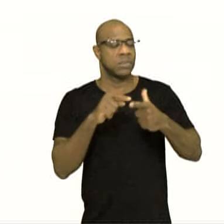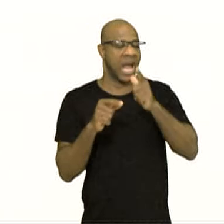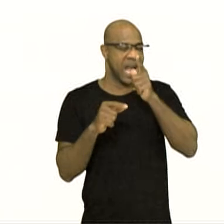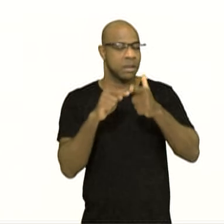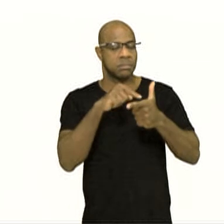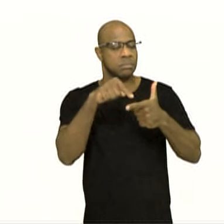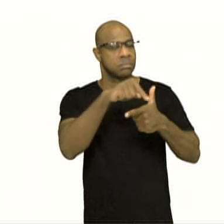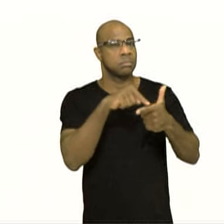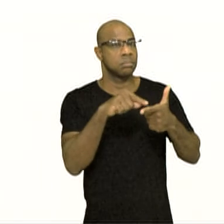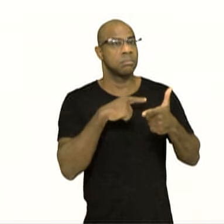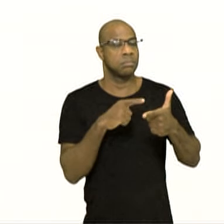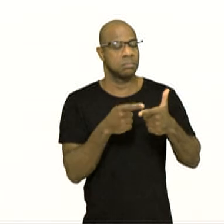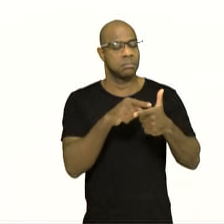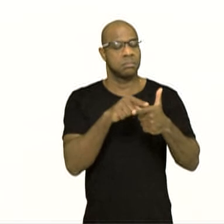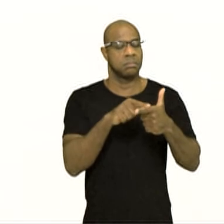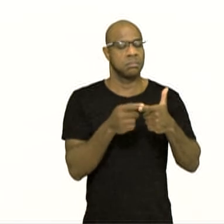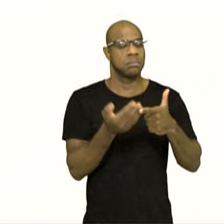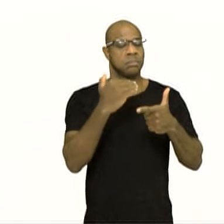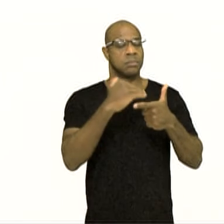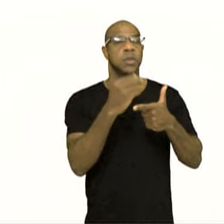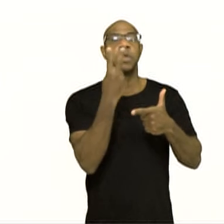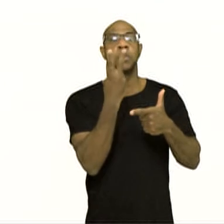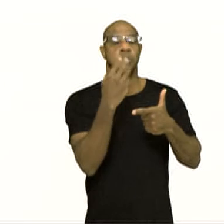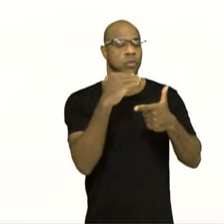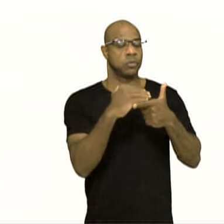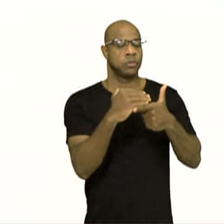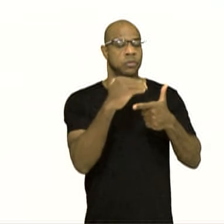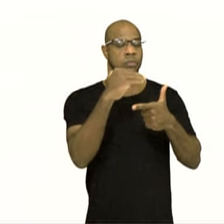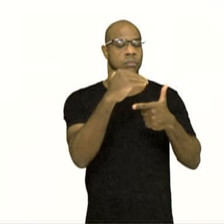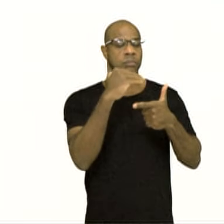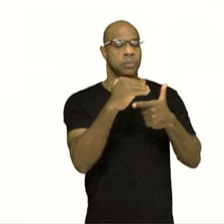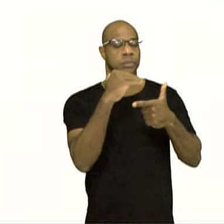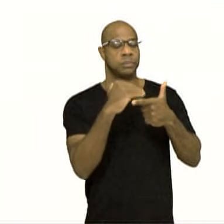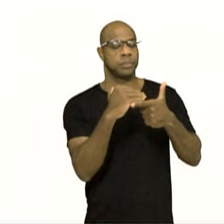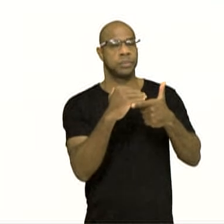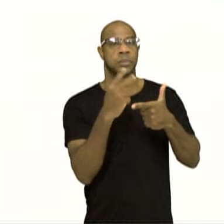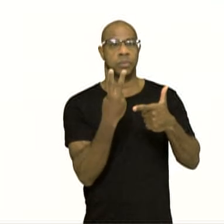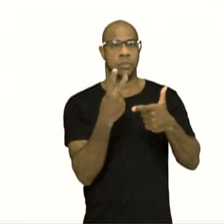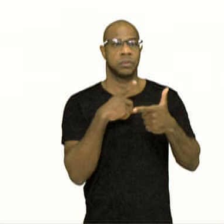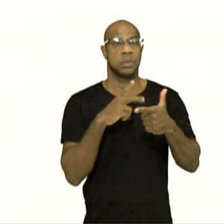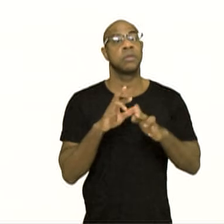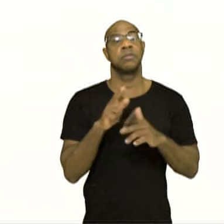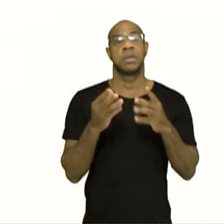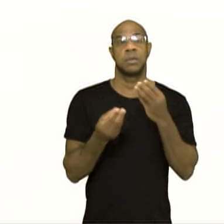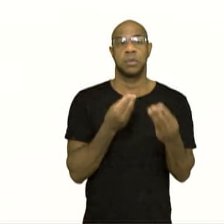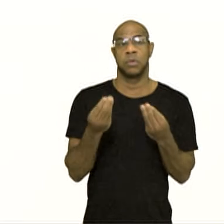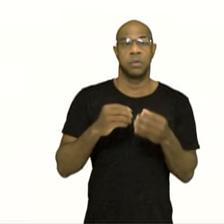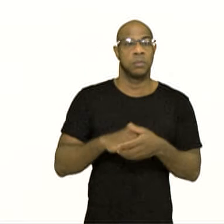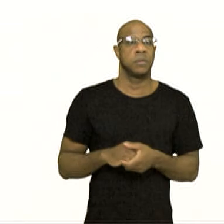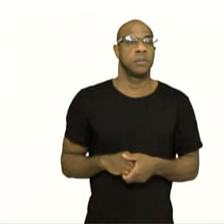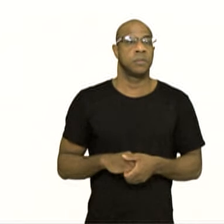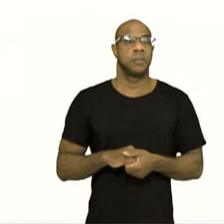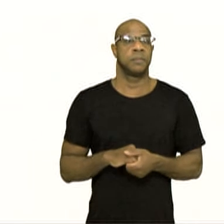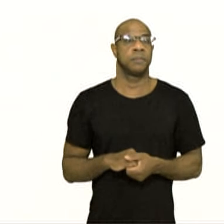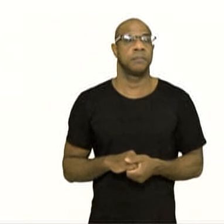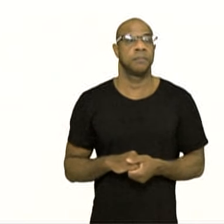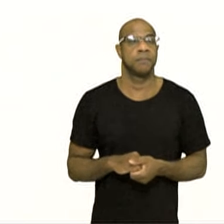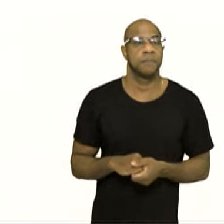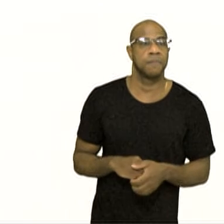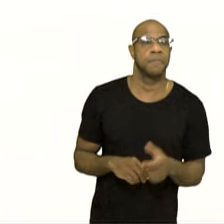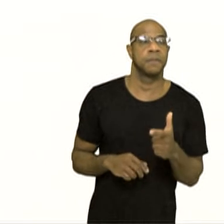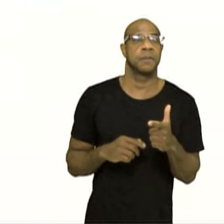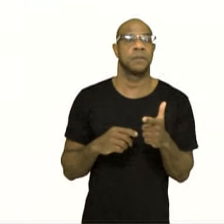um outro tecido. Vamos dar uma olhada então, né? Qual que é a diferença desses tecidos aí? Olha só,